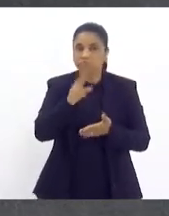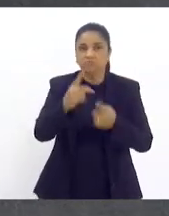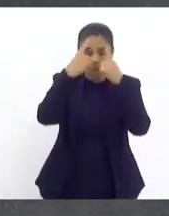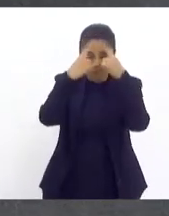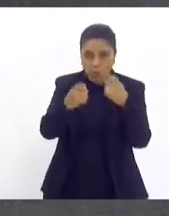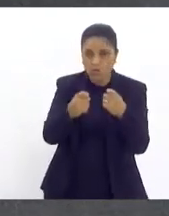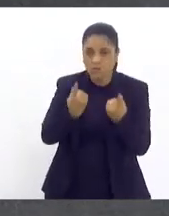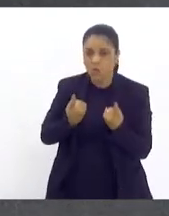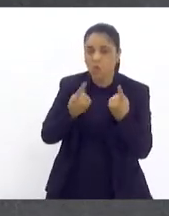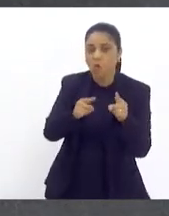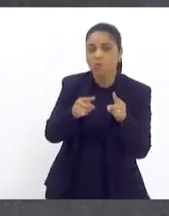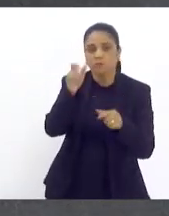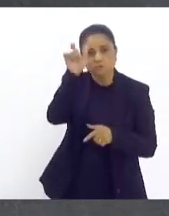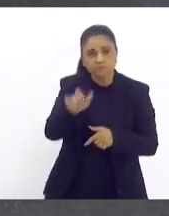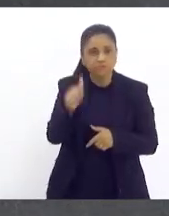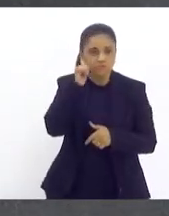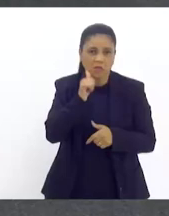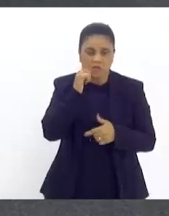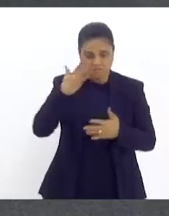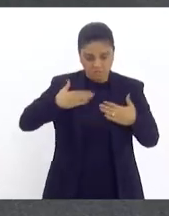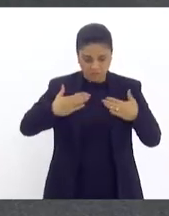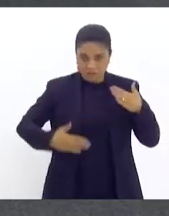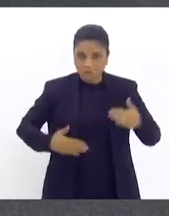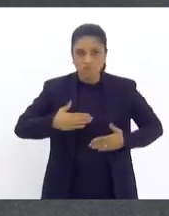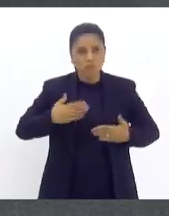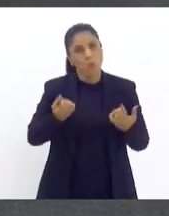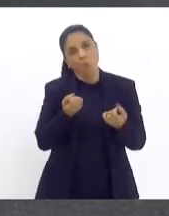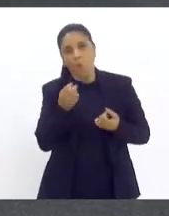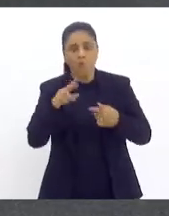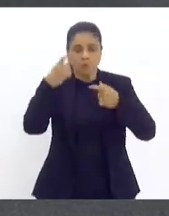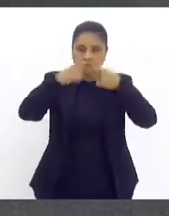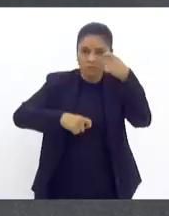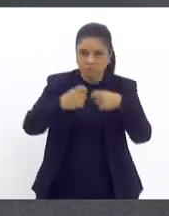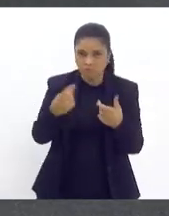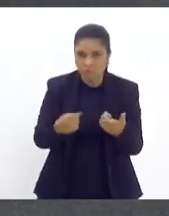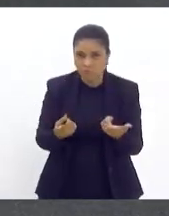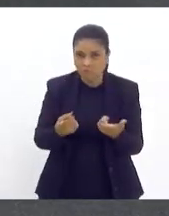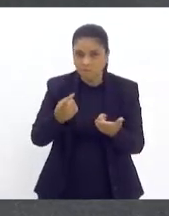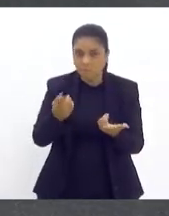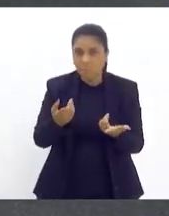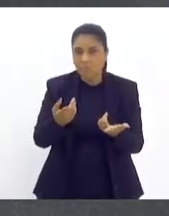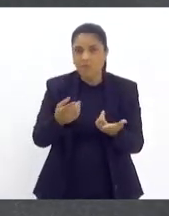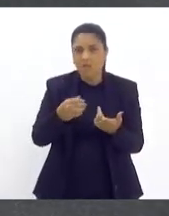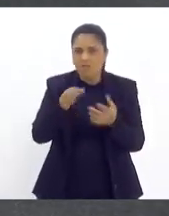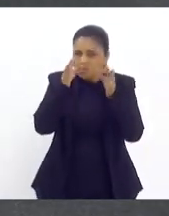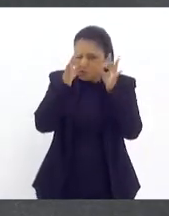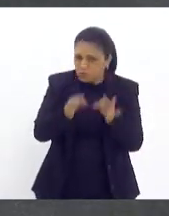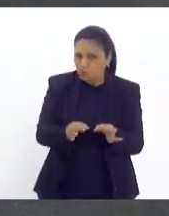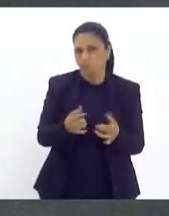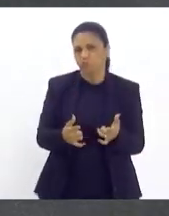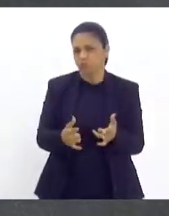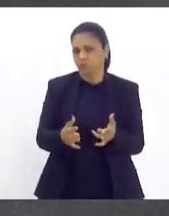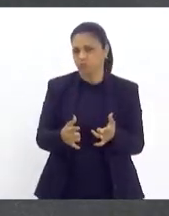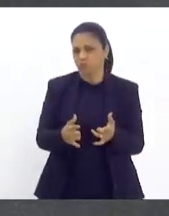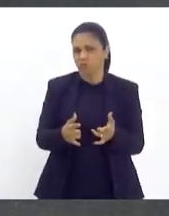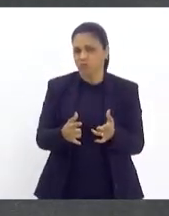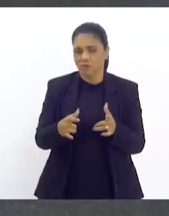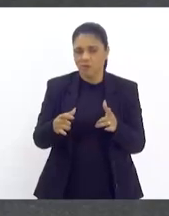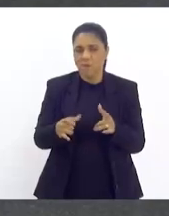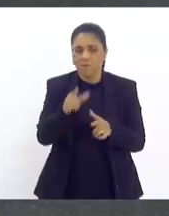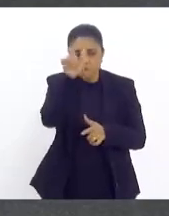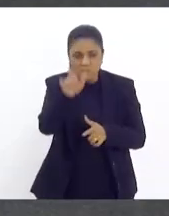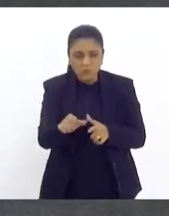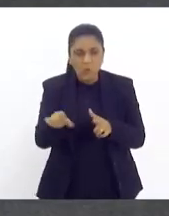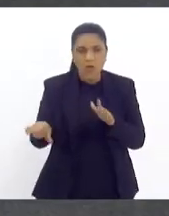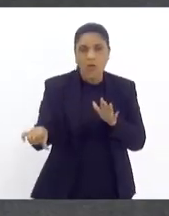era física ou sexual eu fico me perguntando se é justo que essa pessoa que praticou um crime violência